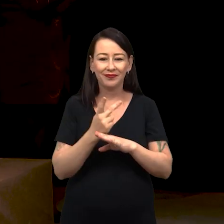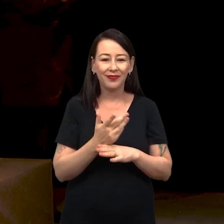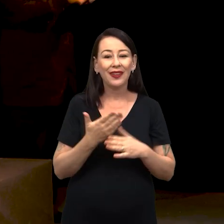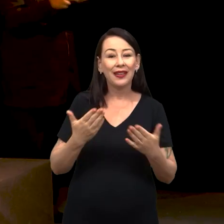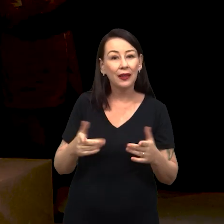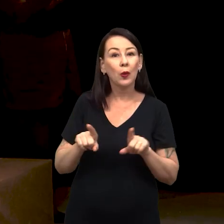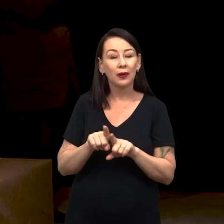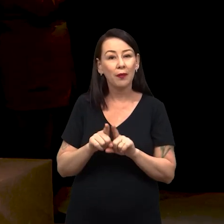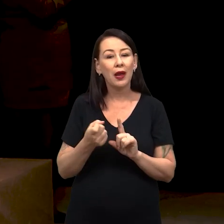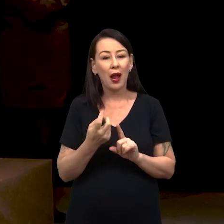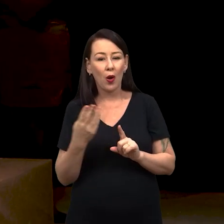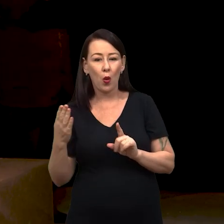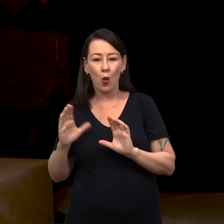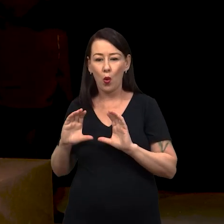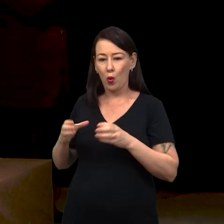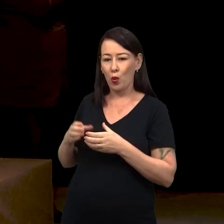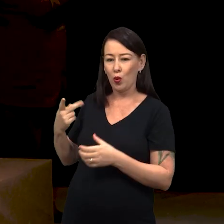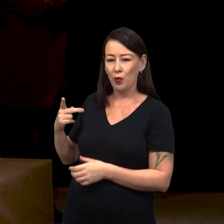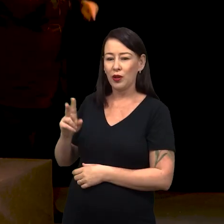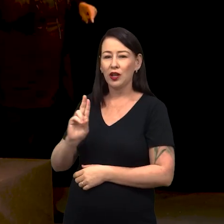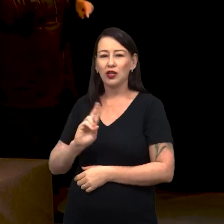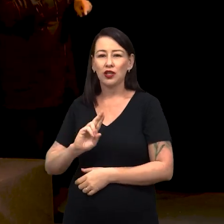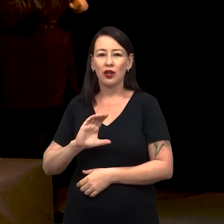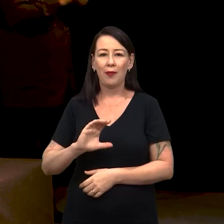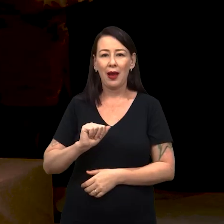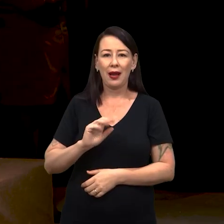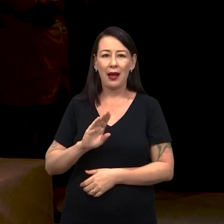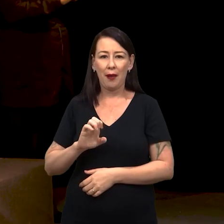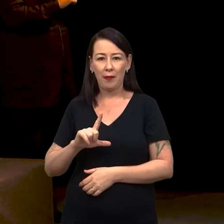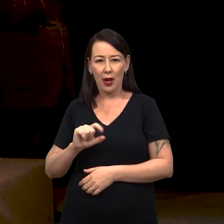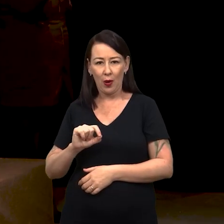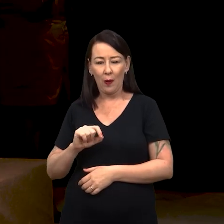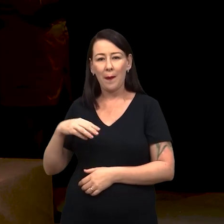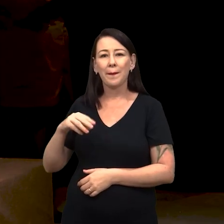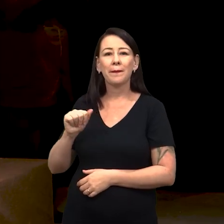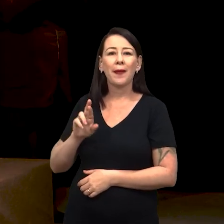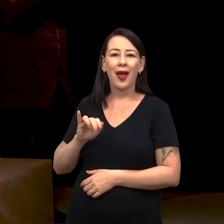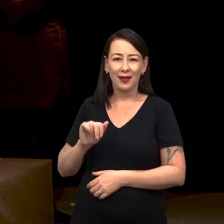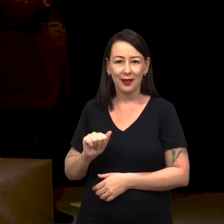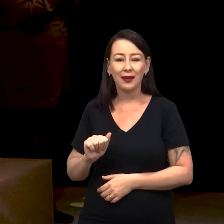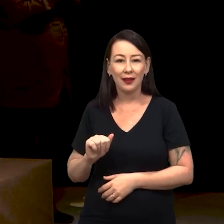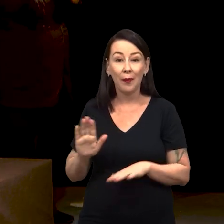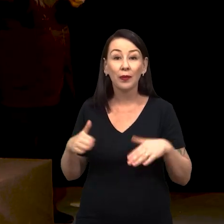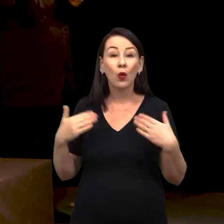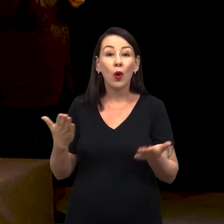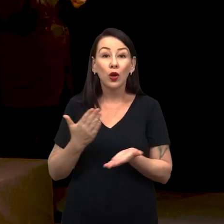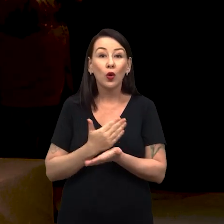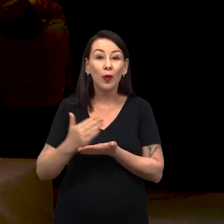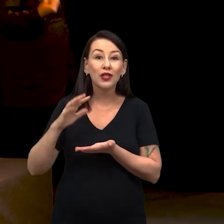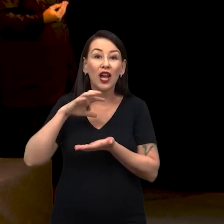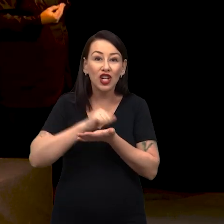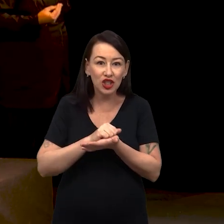repertório. Então, eu tenho um trabalho artístico com uma companhia chamada Companhia Cabelo de Maria. E quando eu comecei a registrar